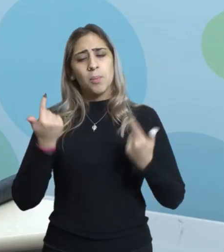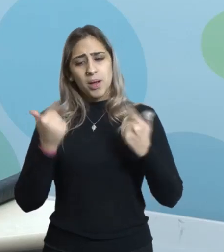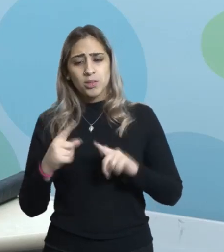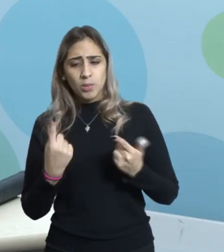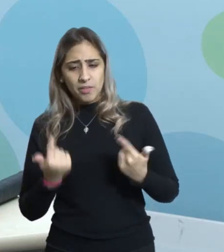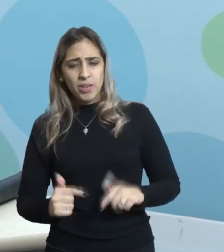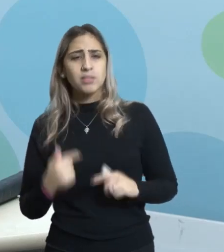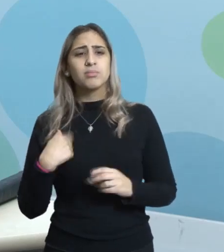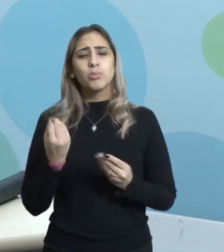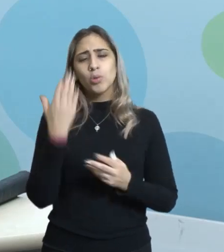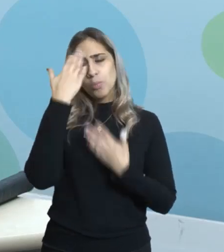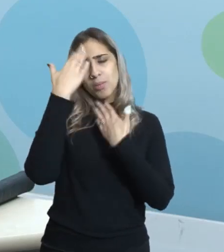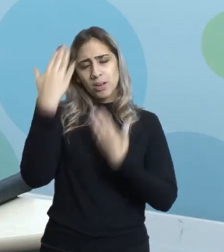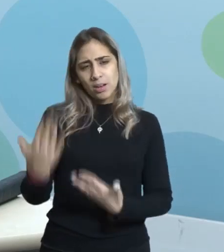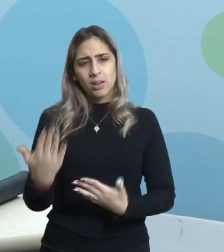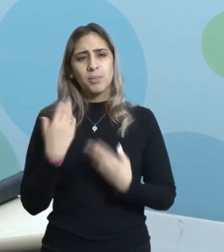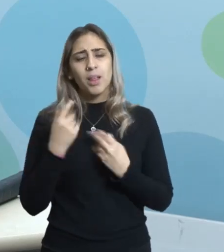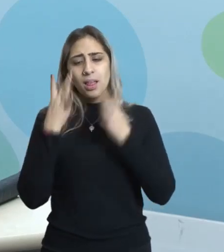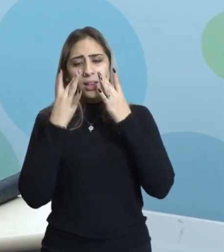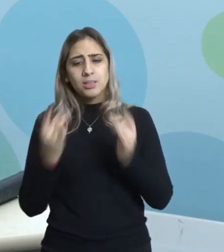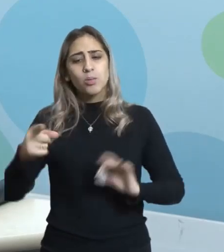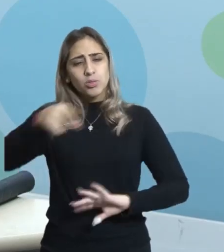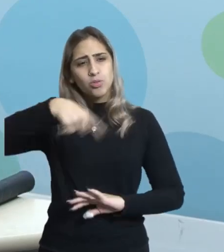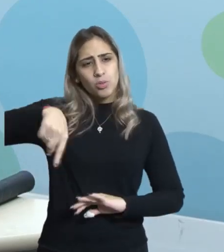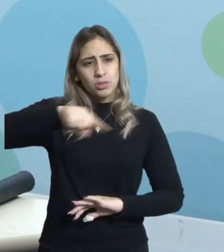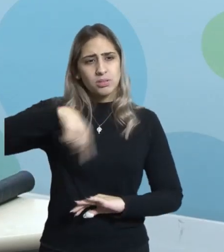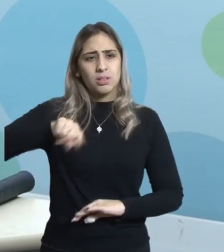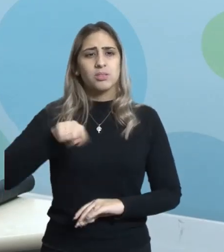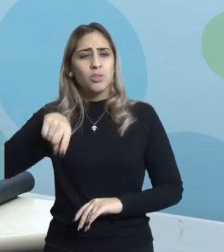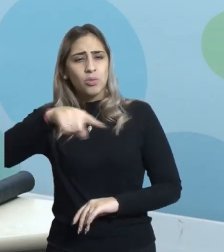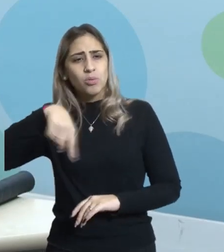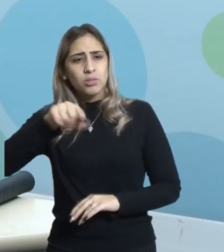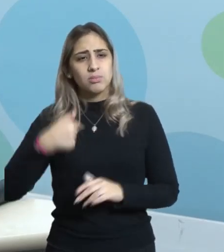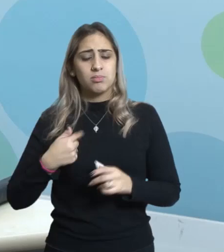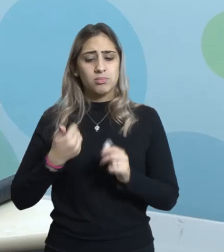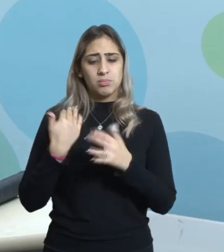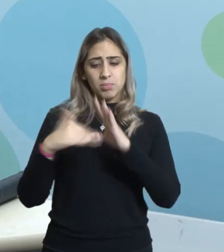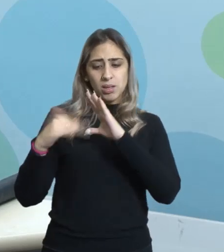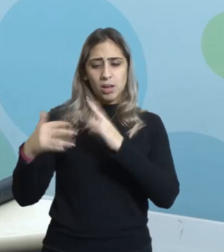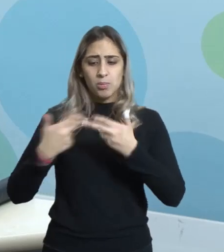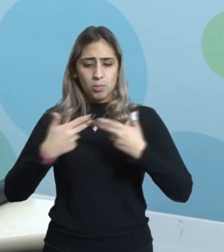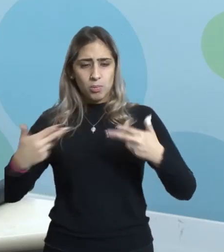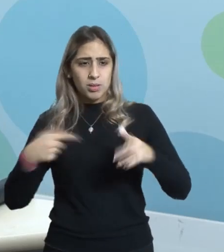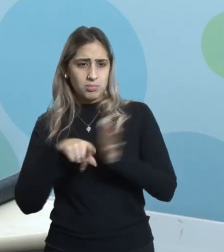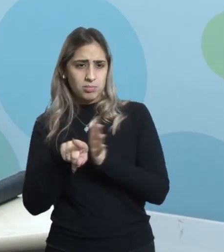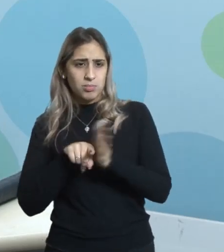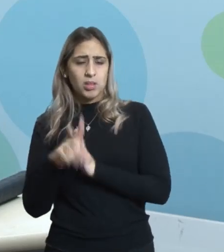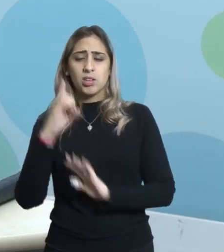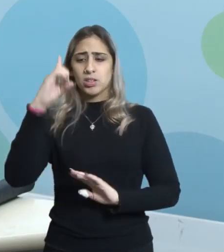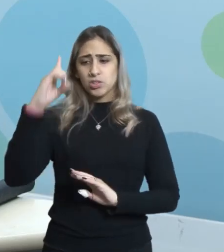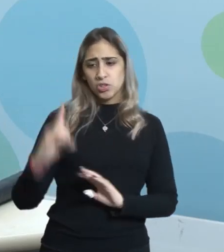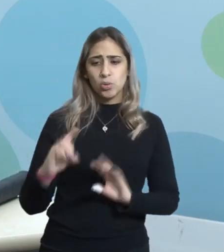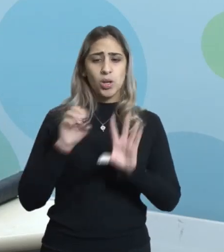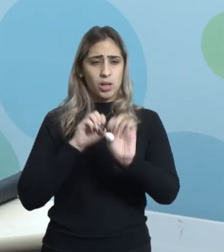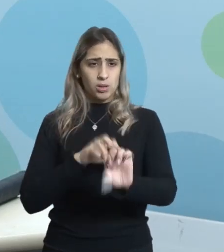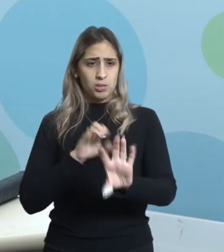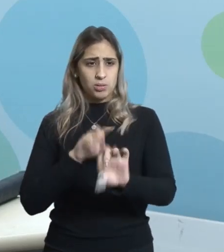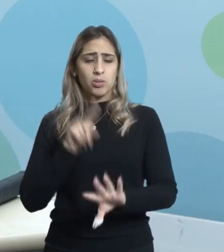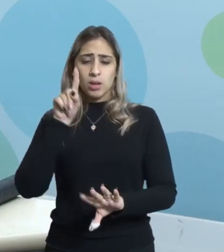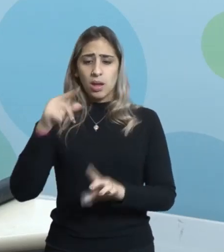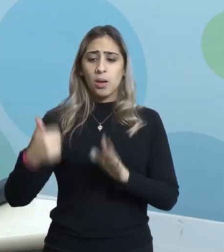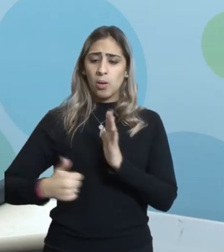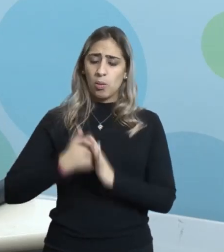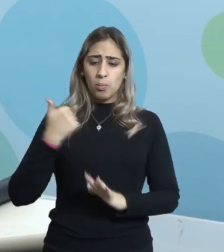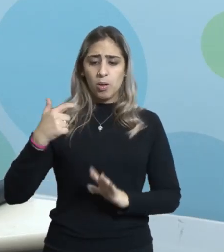vez, muito obrigada pela atenção de vocês. Vocês encaminharam algumas questões. A diretoria de ensino é o